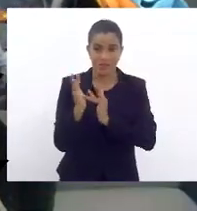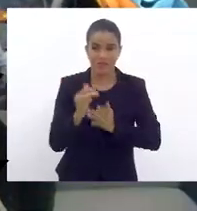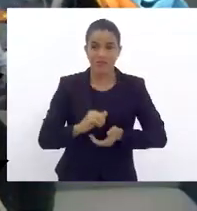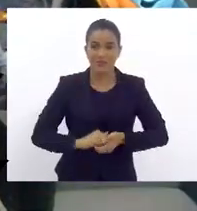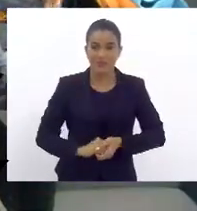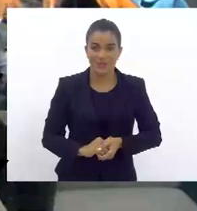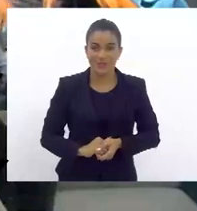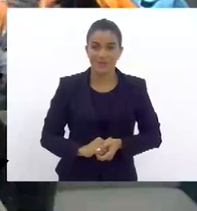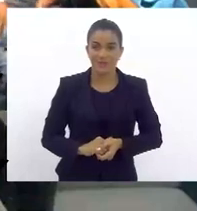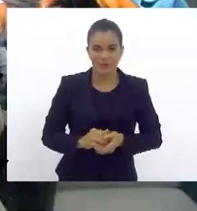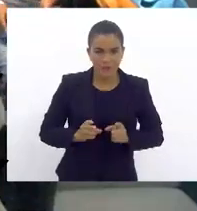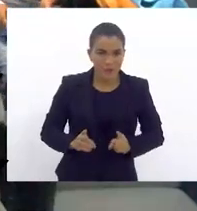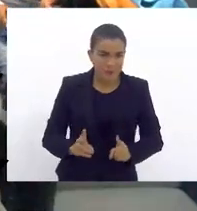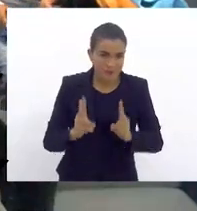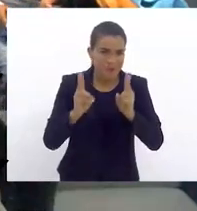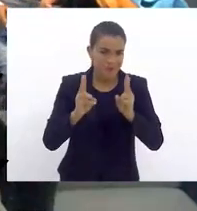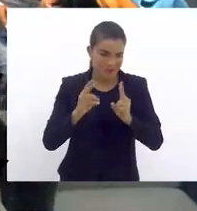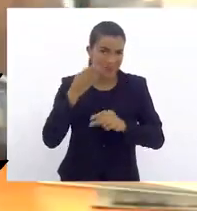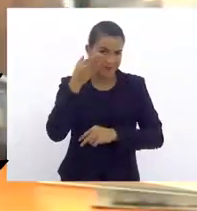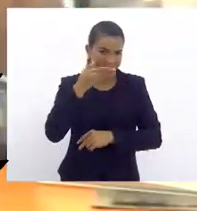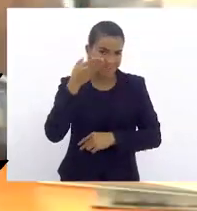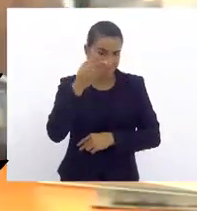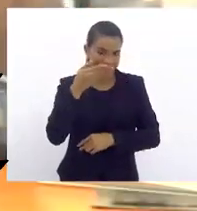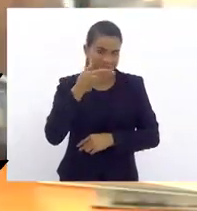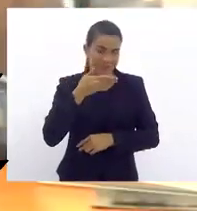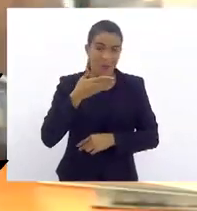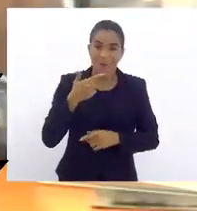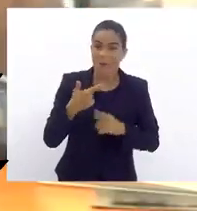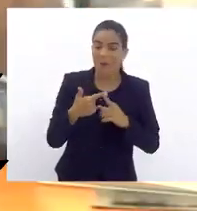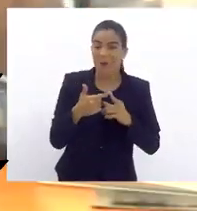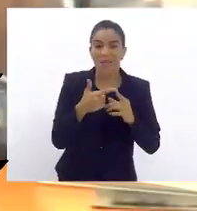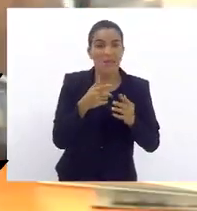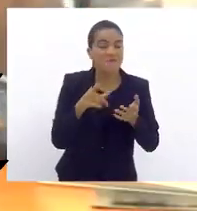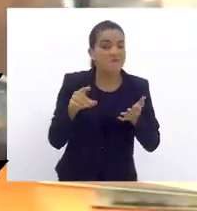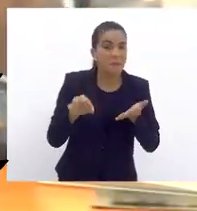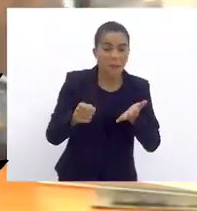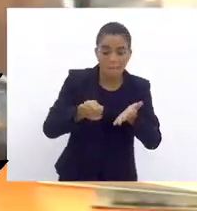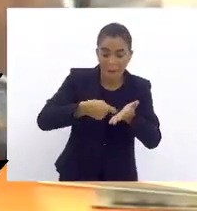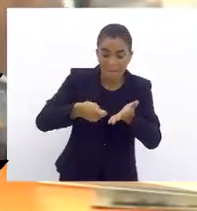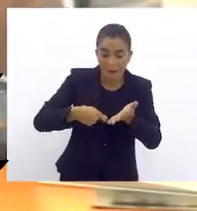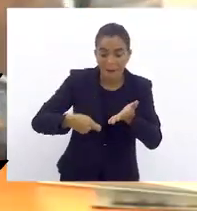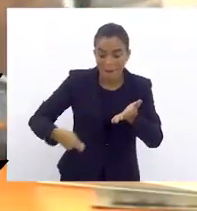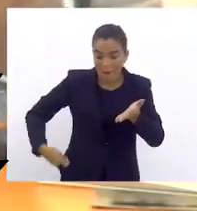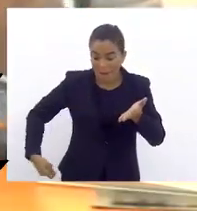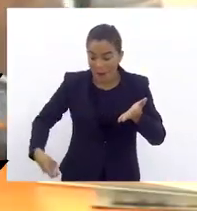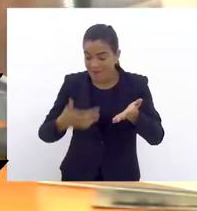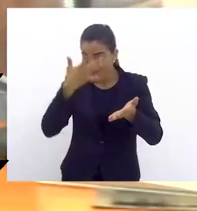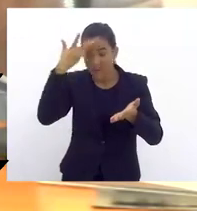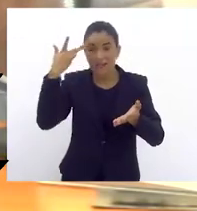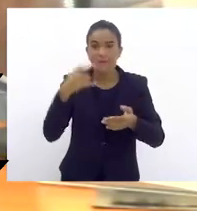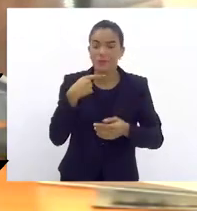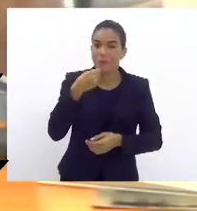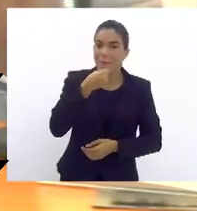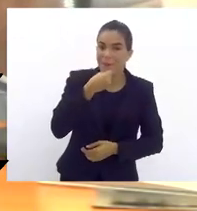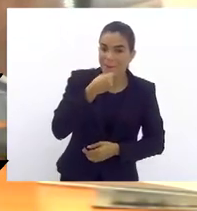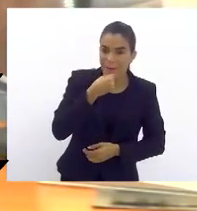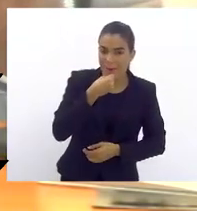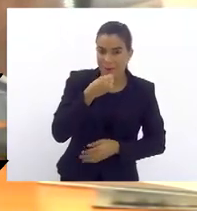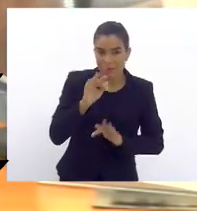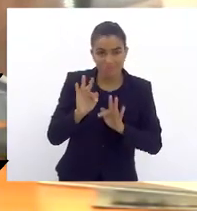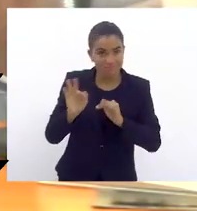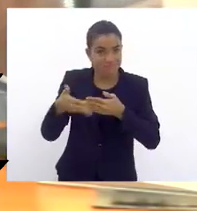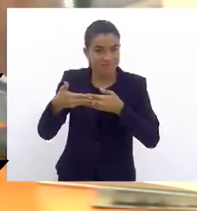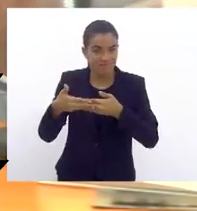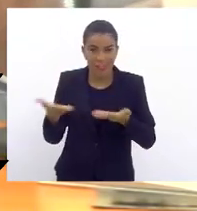vamos dar sequências nossas falas a gente vai acelerando tem muitos inscritos Então a gente vai estar encerrando as inscrições pedir para